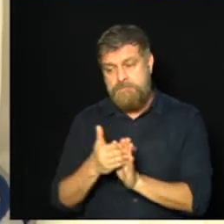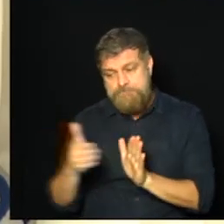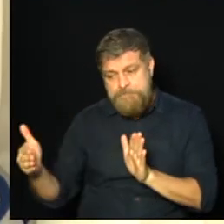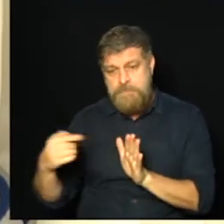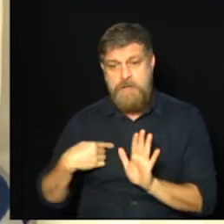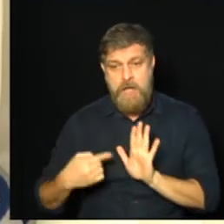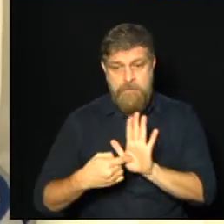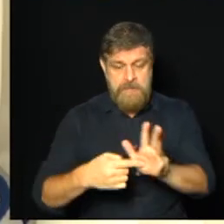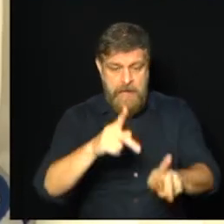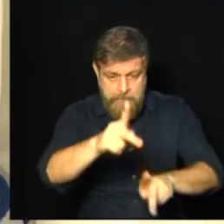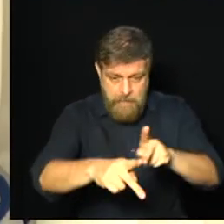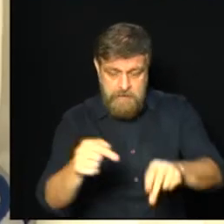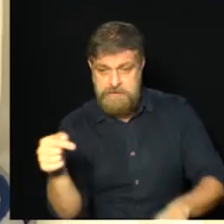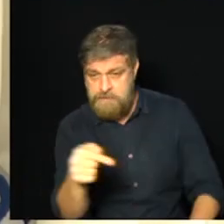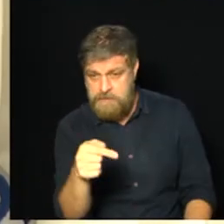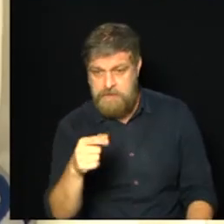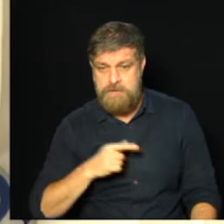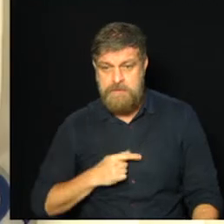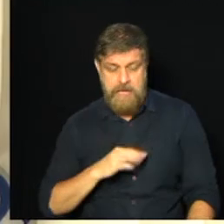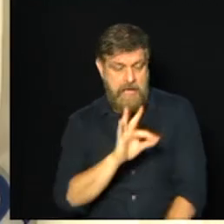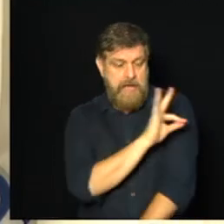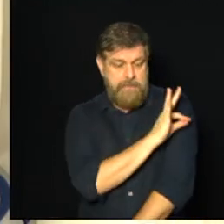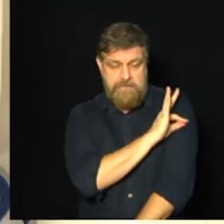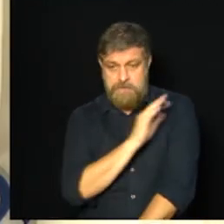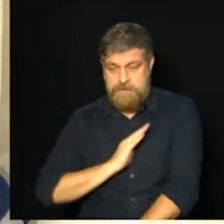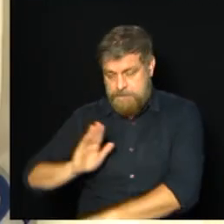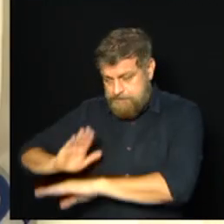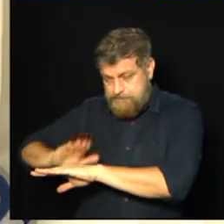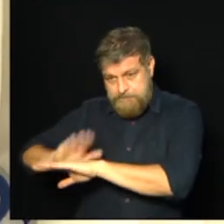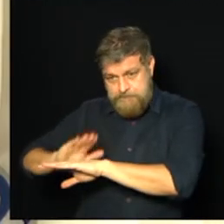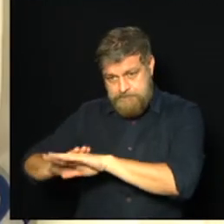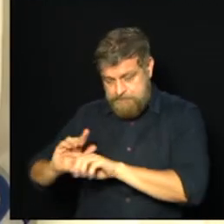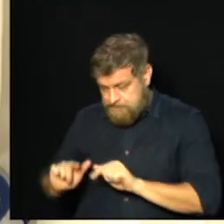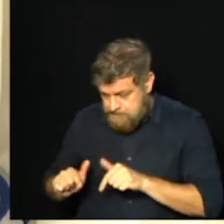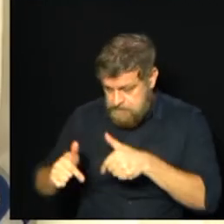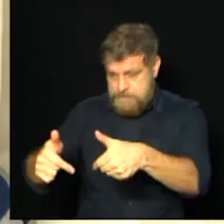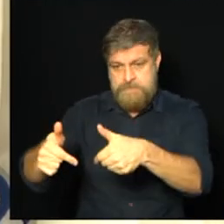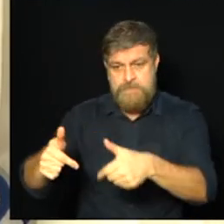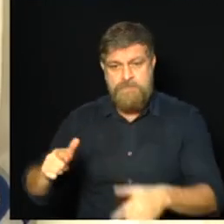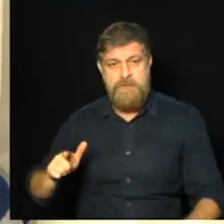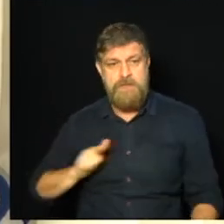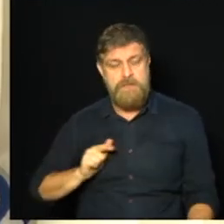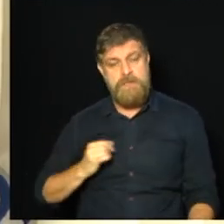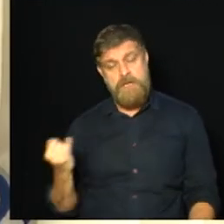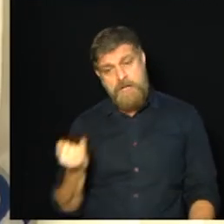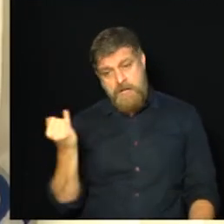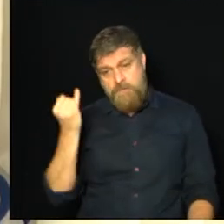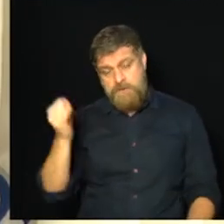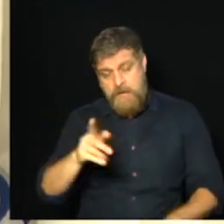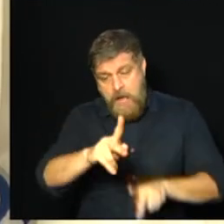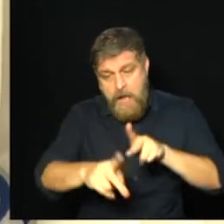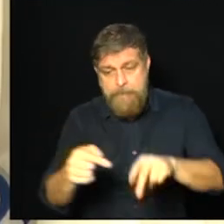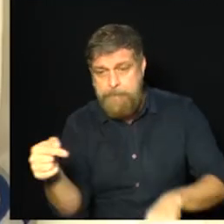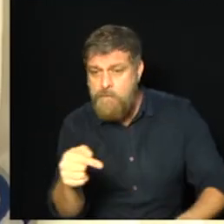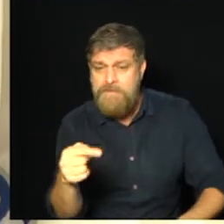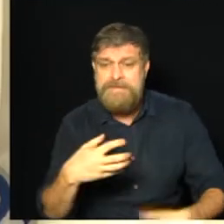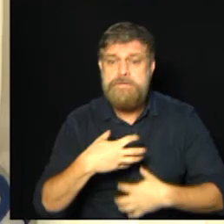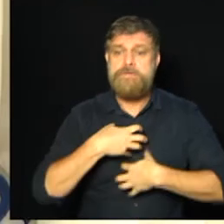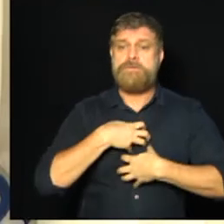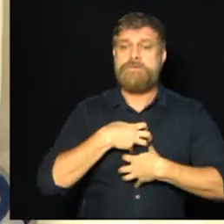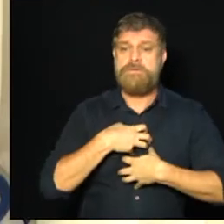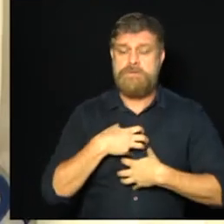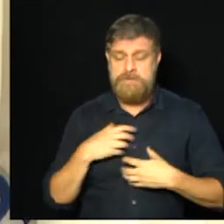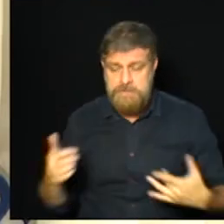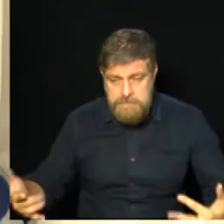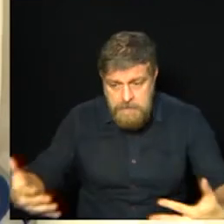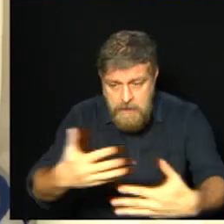sinalizar para a população que o poder público está fazendo a sua parte, e isso é importante porque a população sinta, né, acolhida